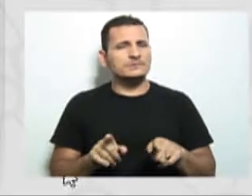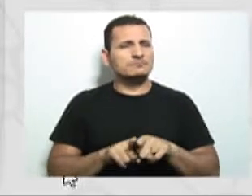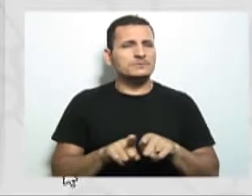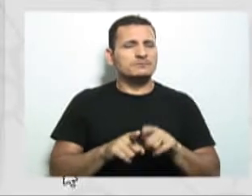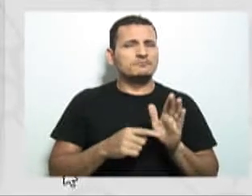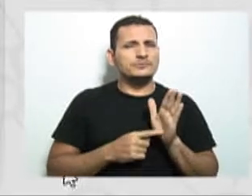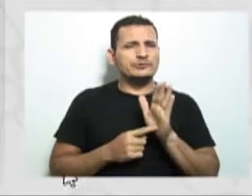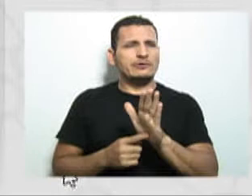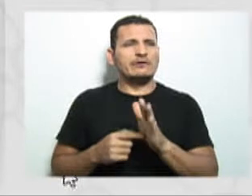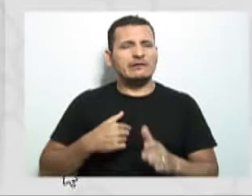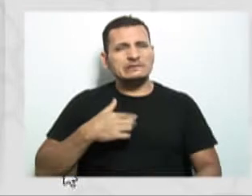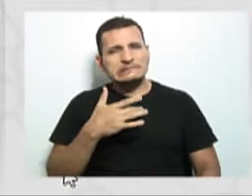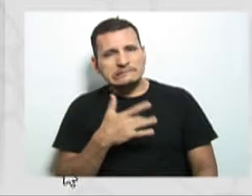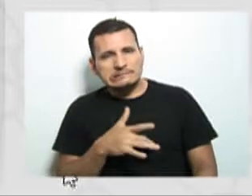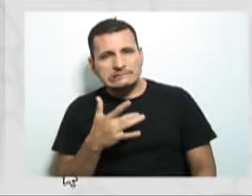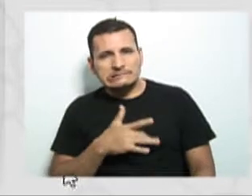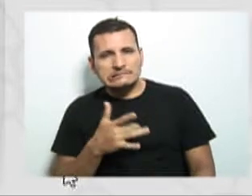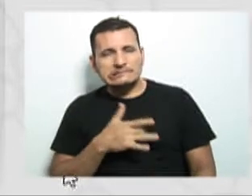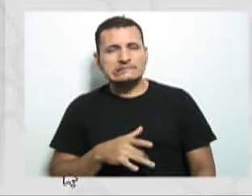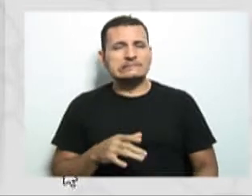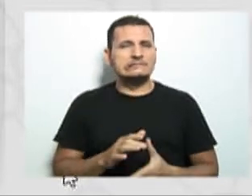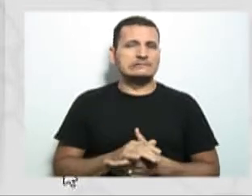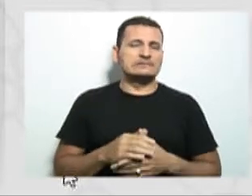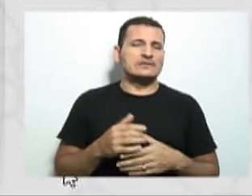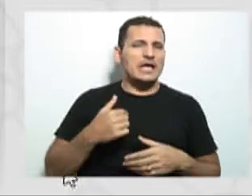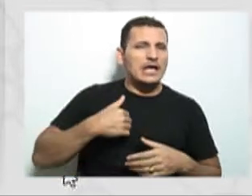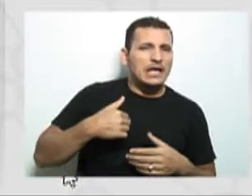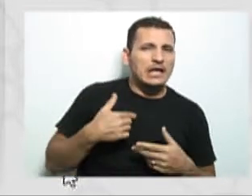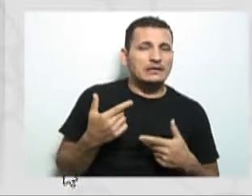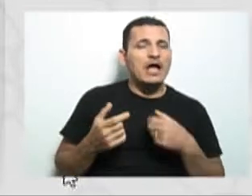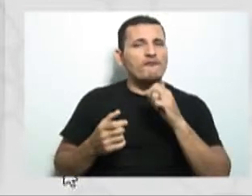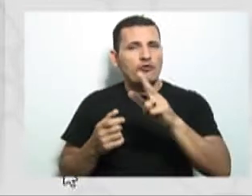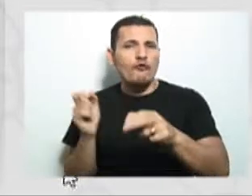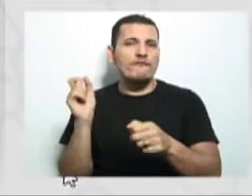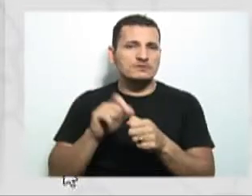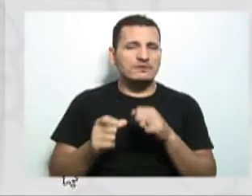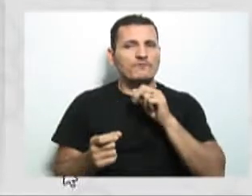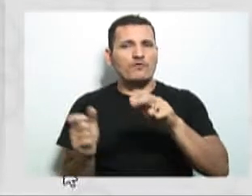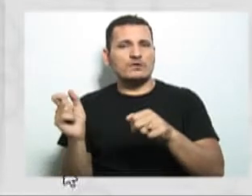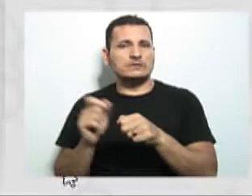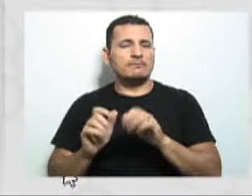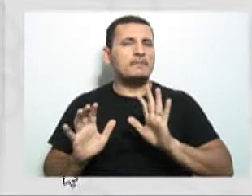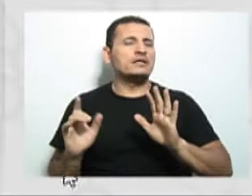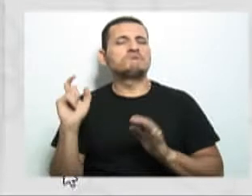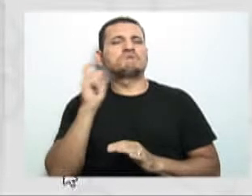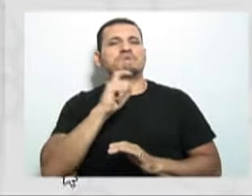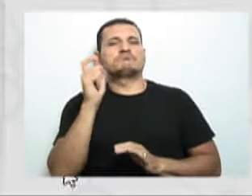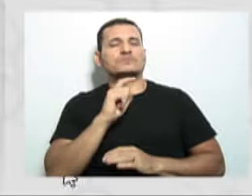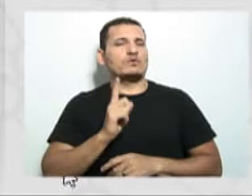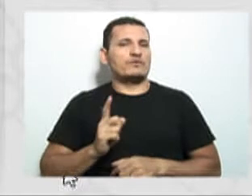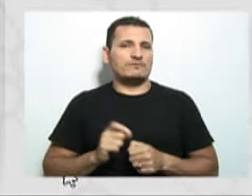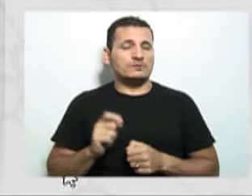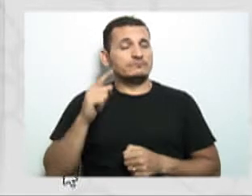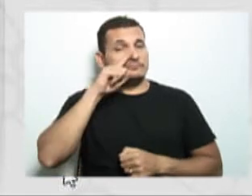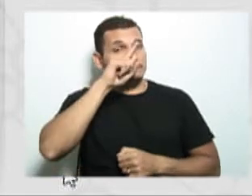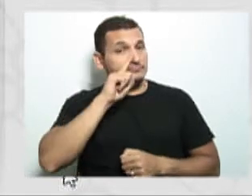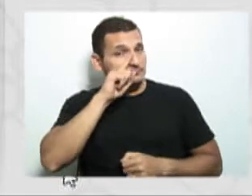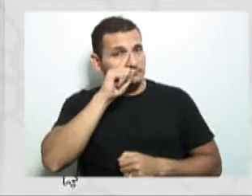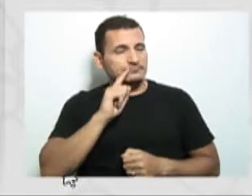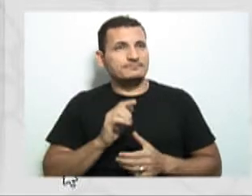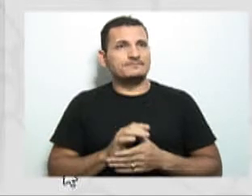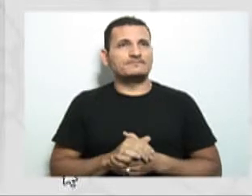necessitado, né? Dar uma de coitadinho, fazer concessões que não serão cumpridas. Perigoso isso aqui, hein? Muito perigoso isso